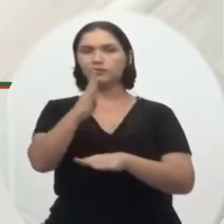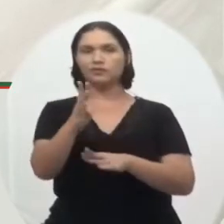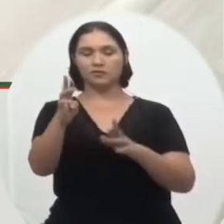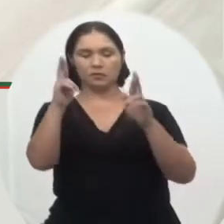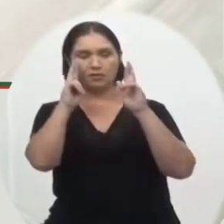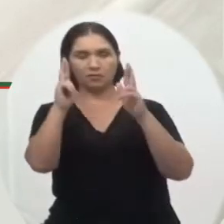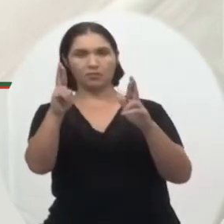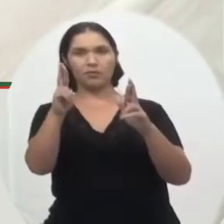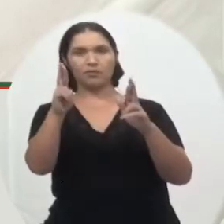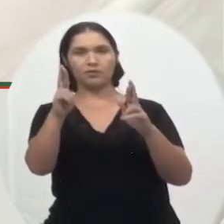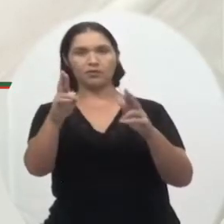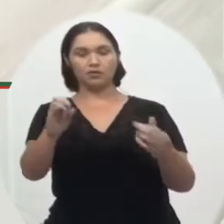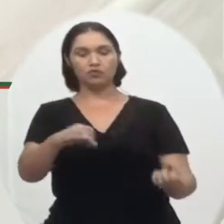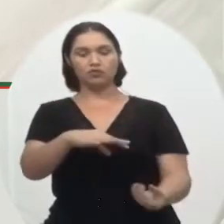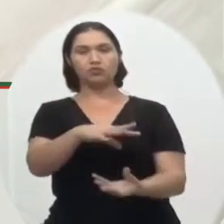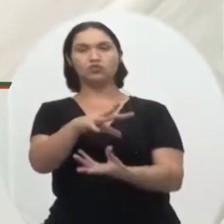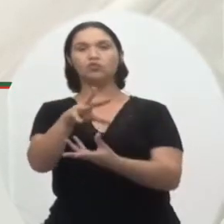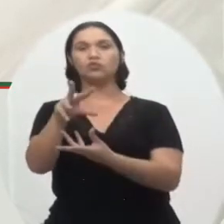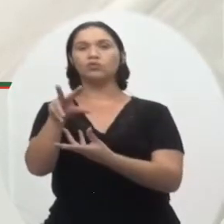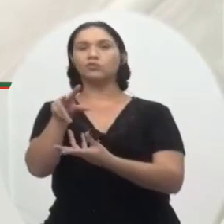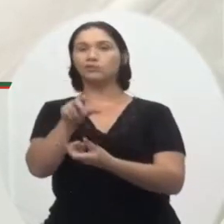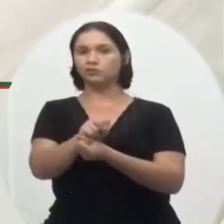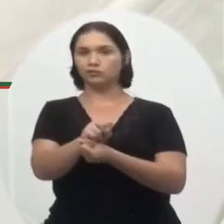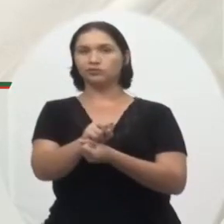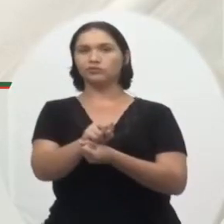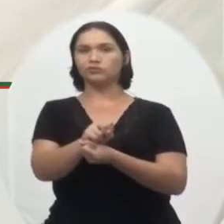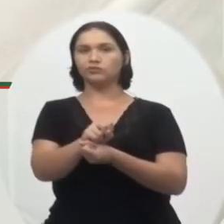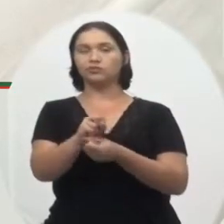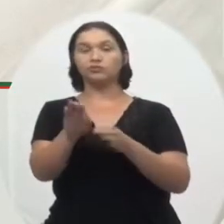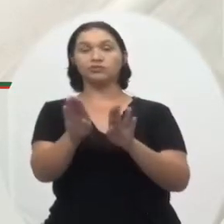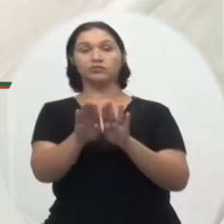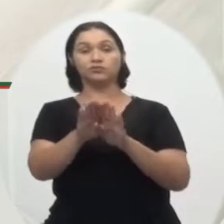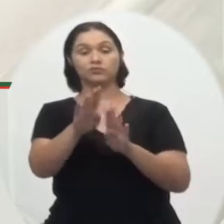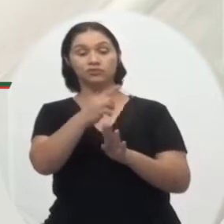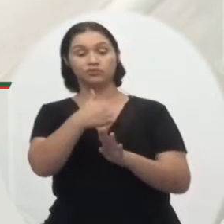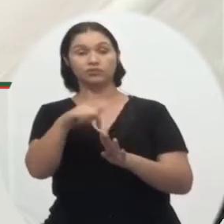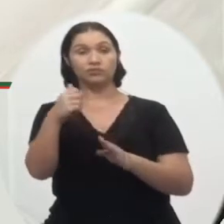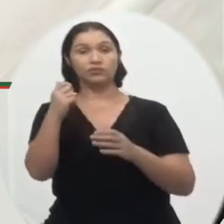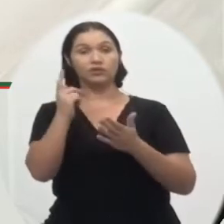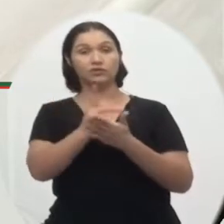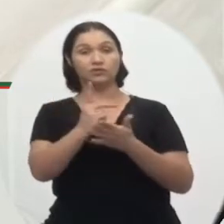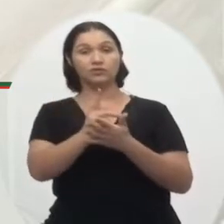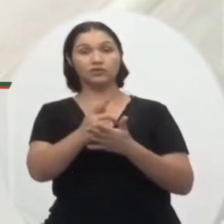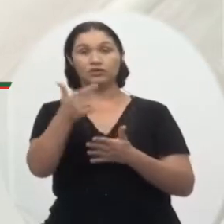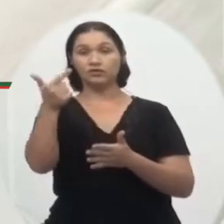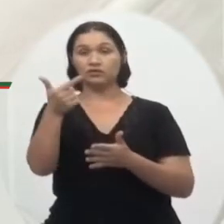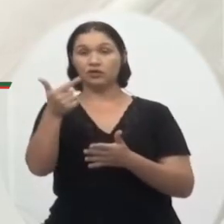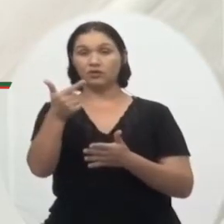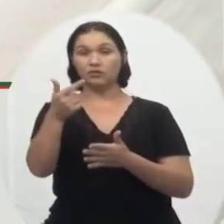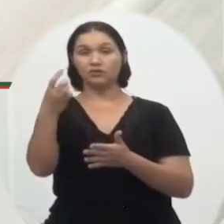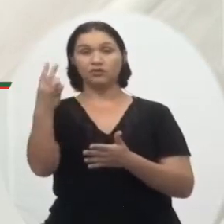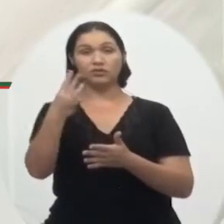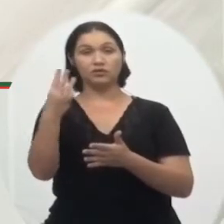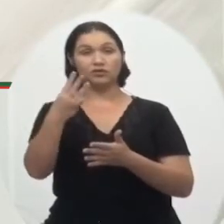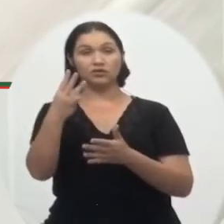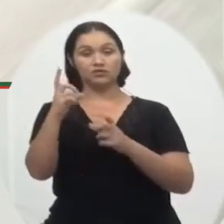em confiança nas instituições, por vários anos nos deram ali o segundo ou terceiro lugar, empatando com bombeiros,